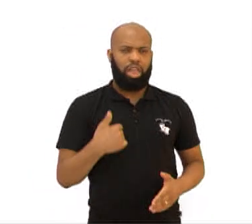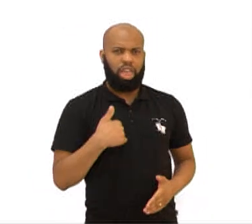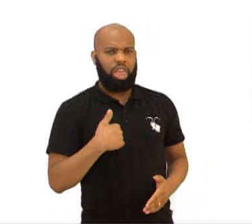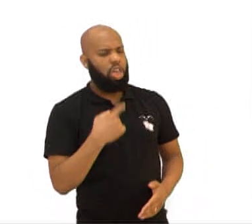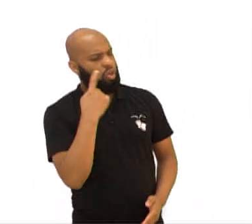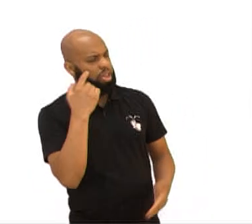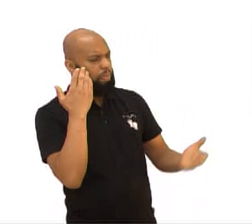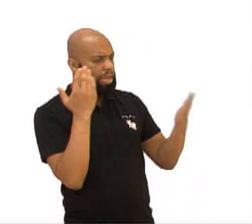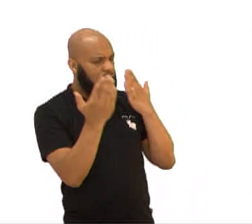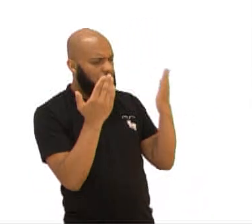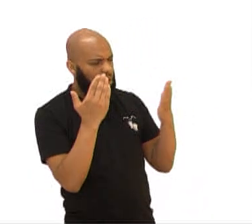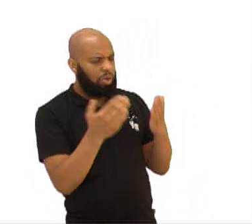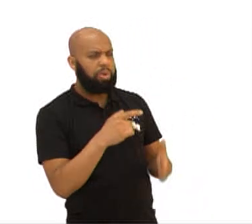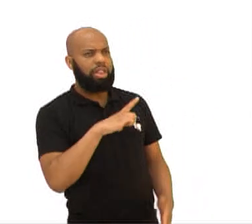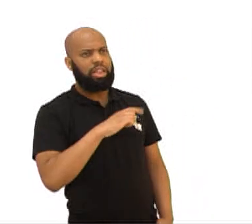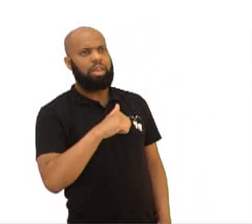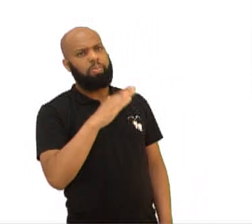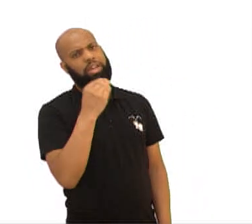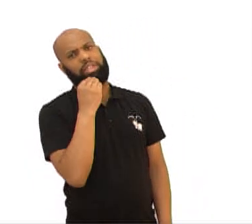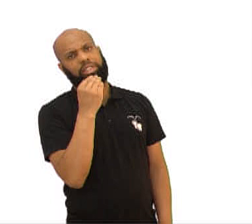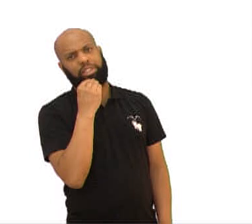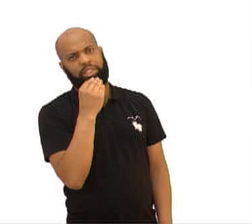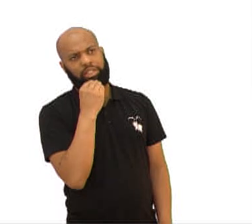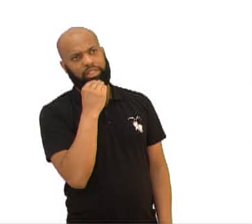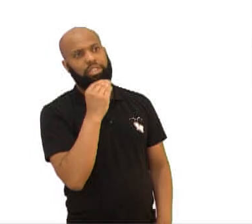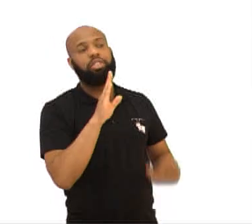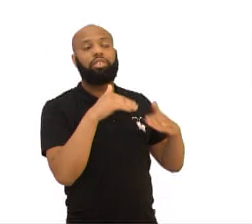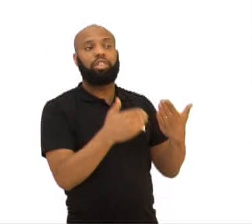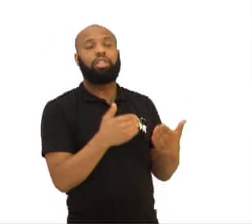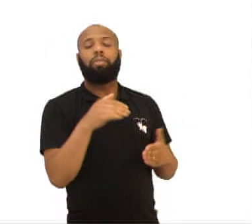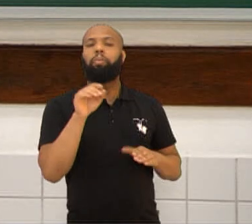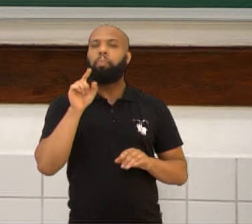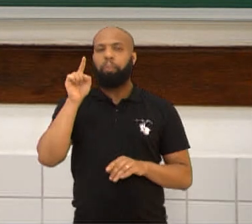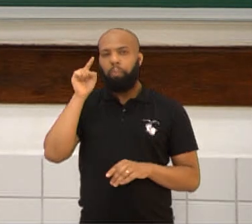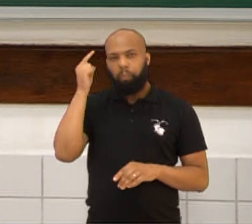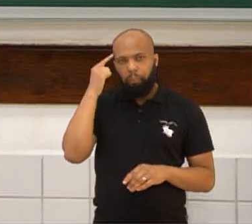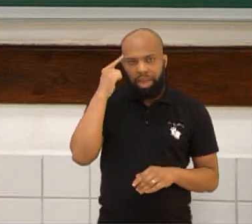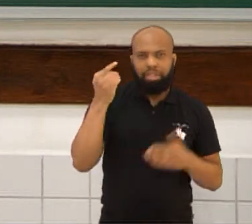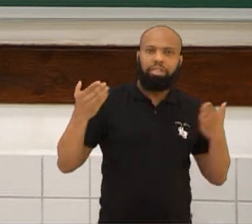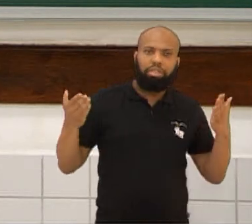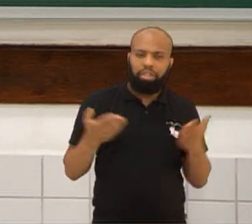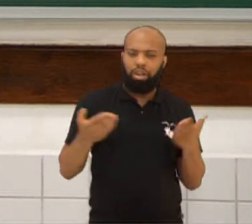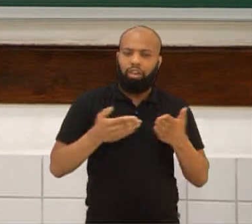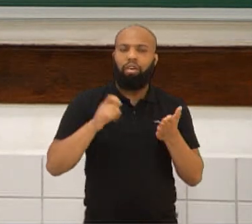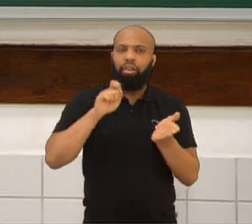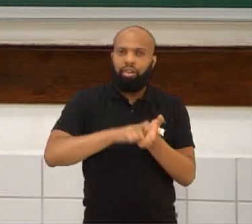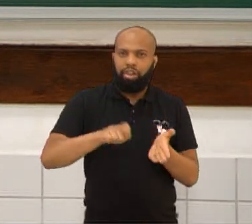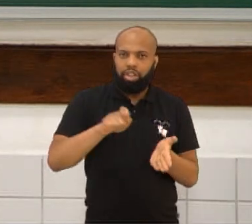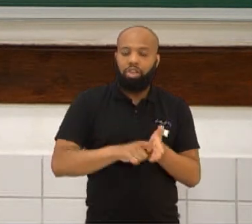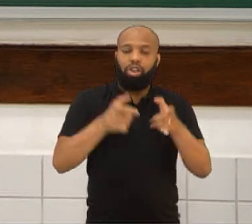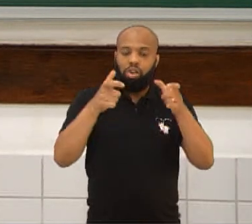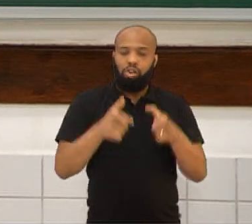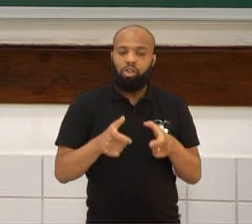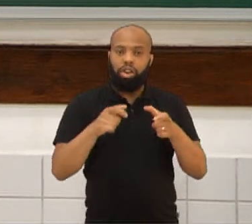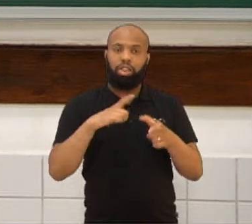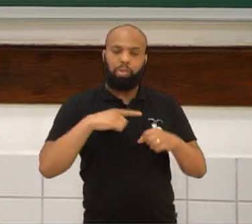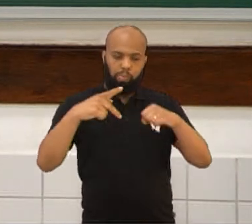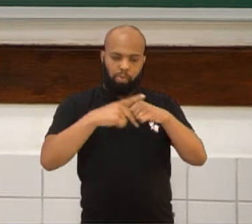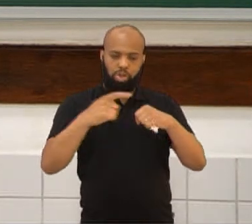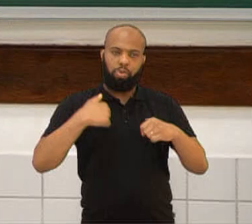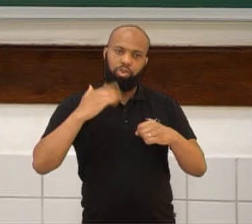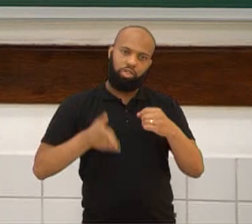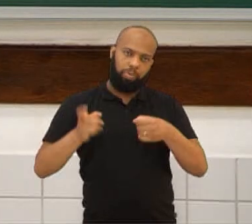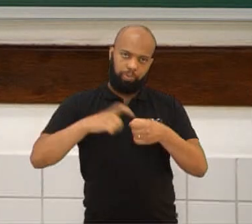vi que a psicologia me daria mais possibilidades. Então, pense um pouquinho a respeito disso, onde que está o pronome, e eu